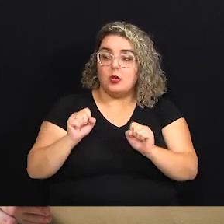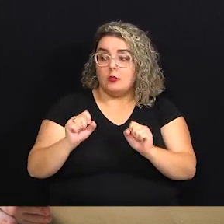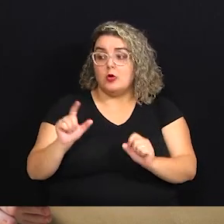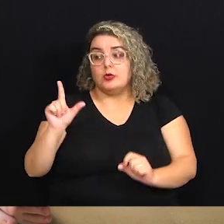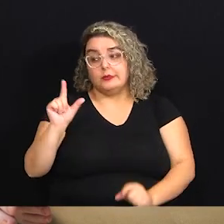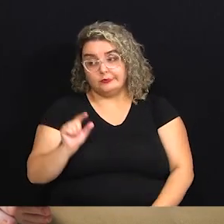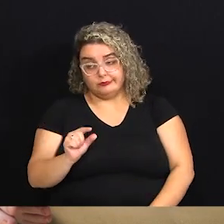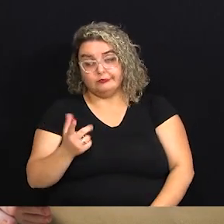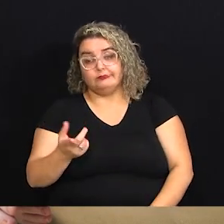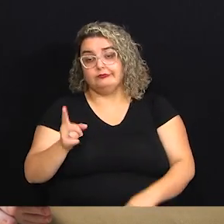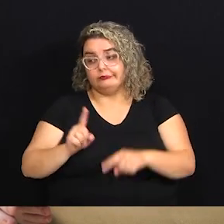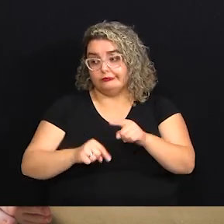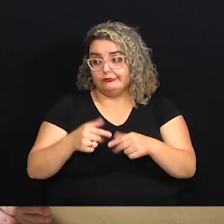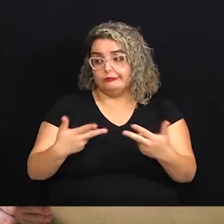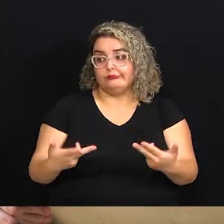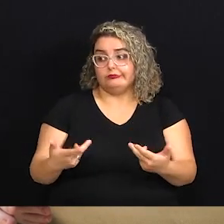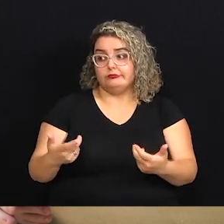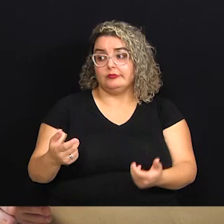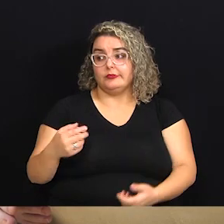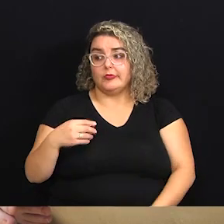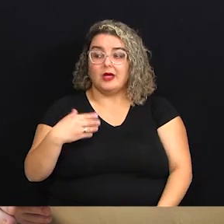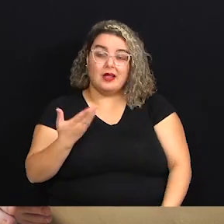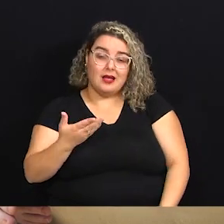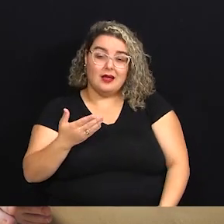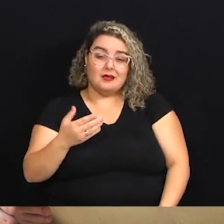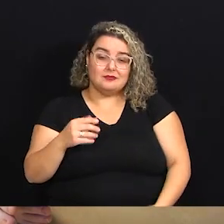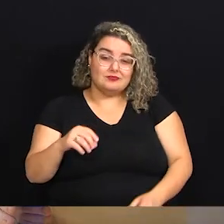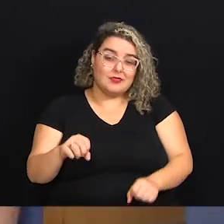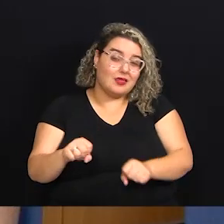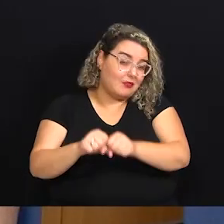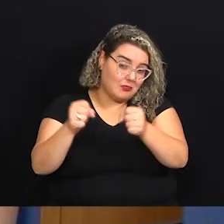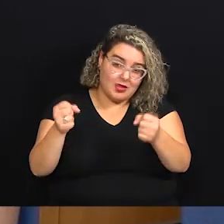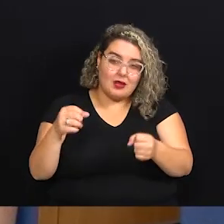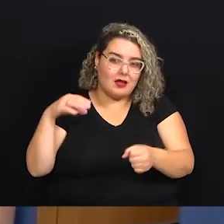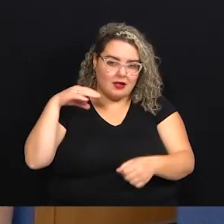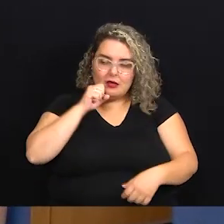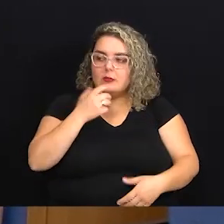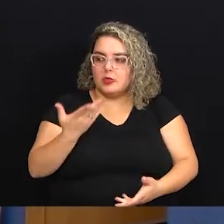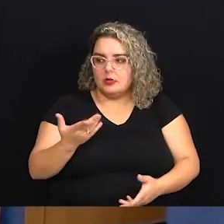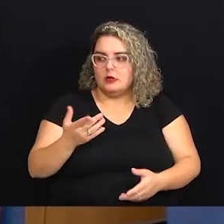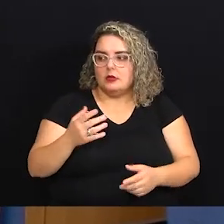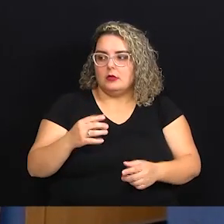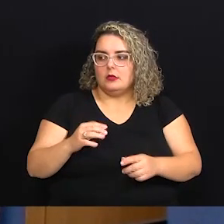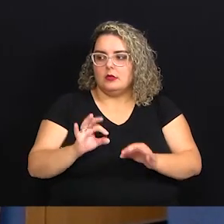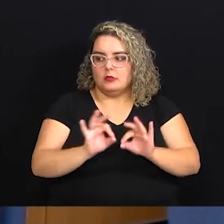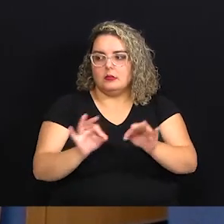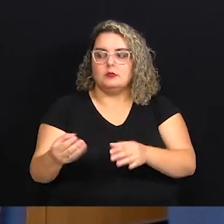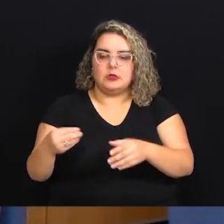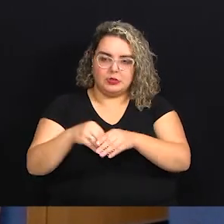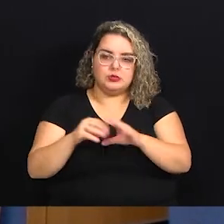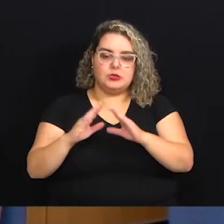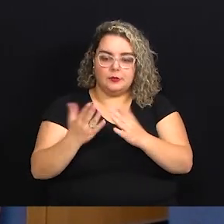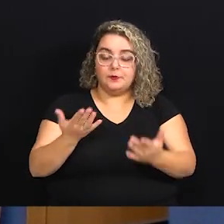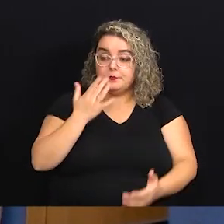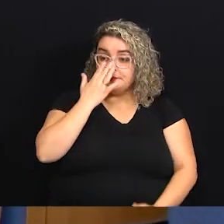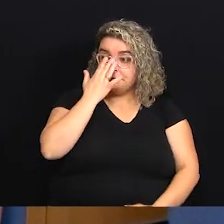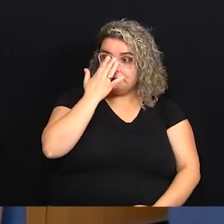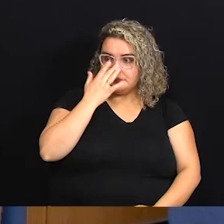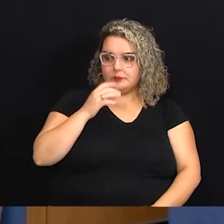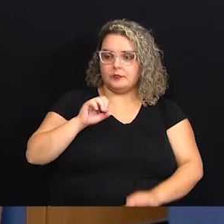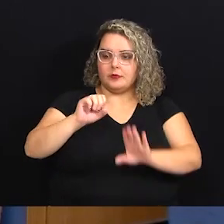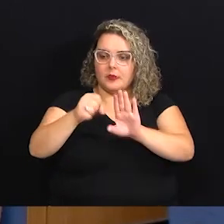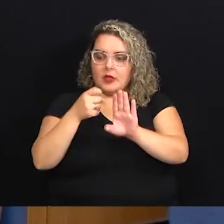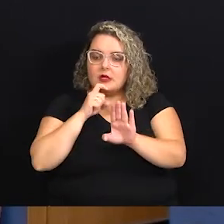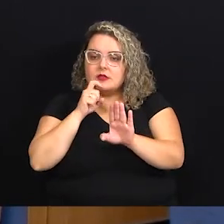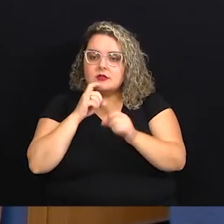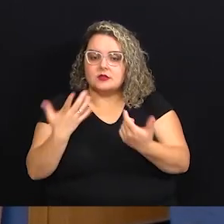pode reduzir a vida útil do seu equipamento também. Então, é importante você manter a manutenção dos seus equipamentos em casa. Na questão